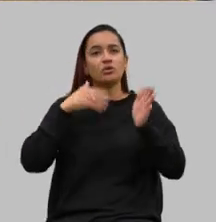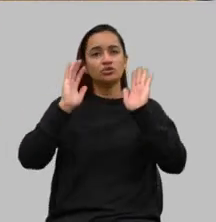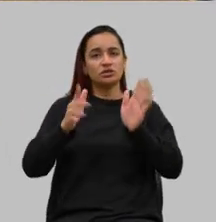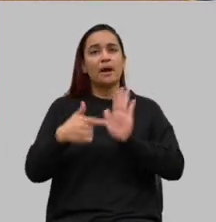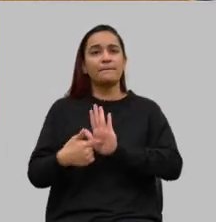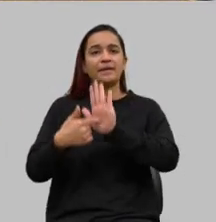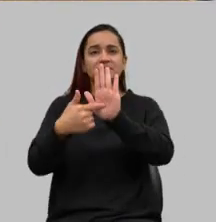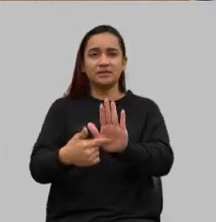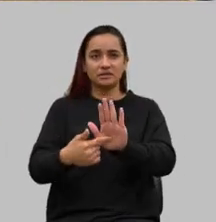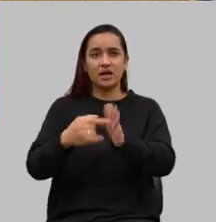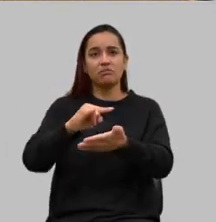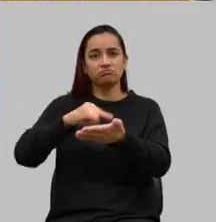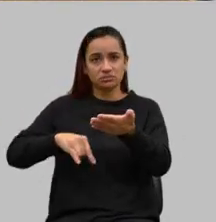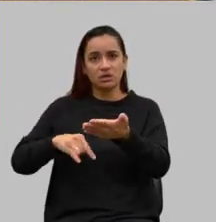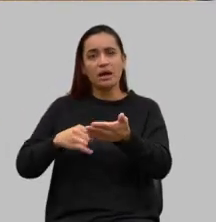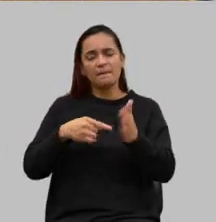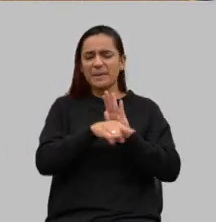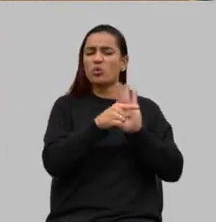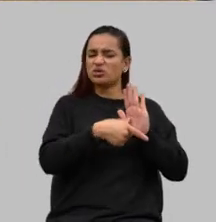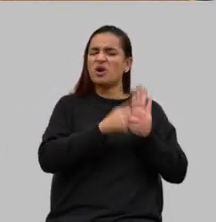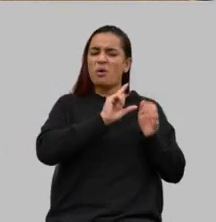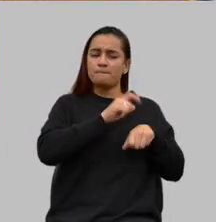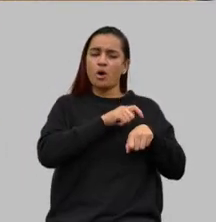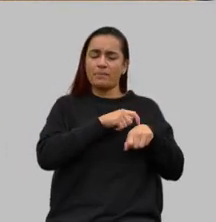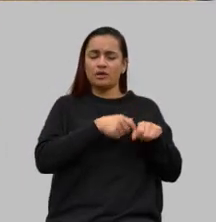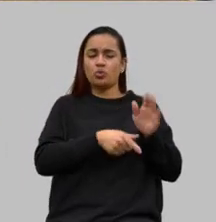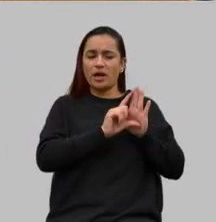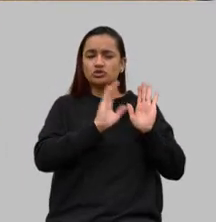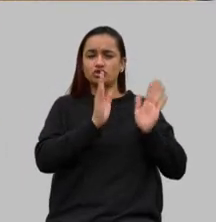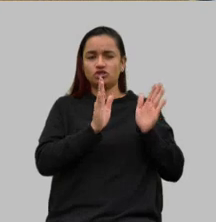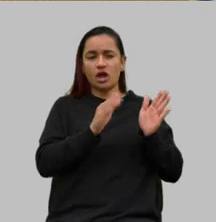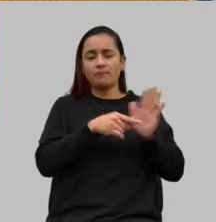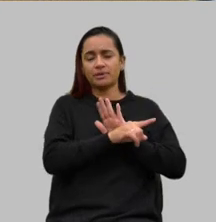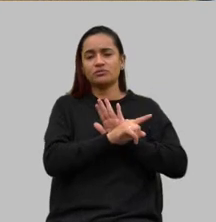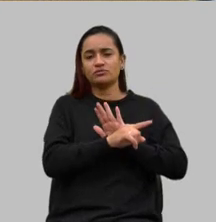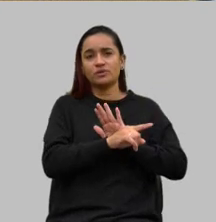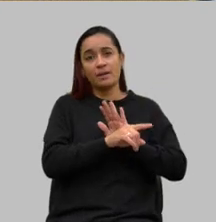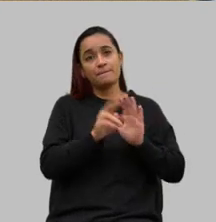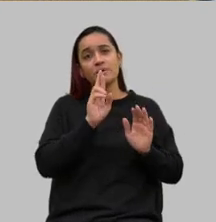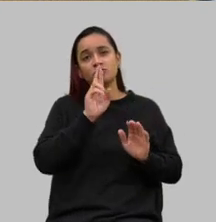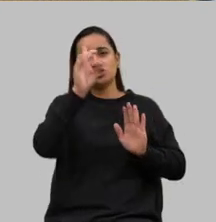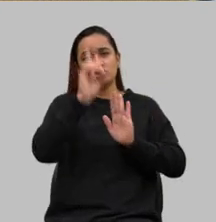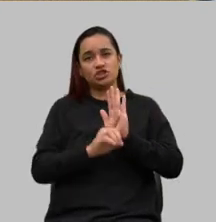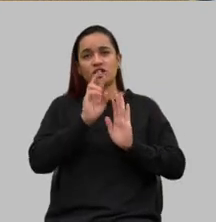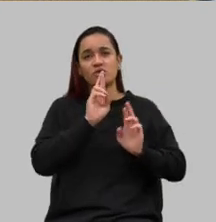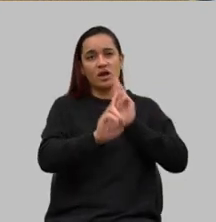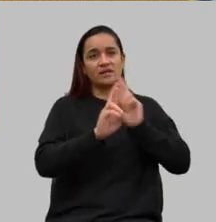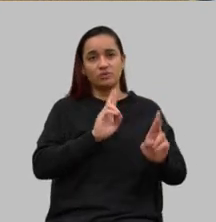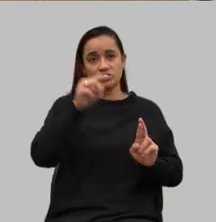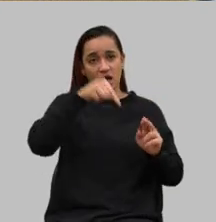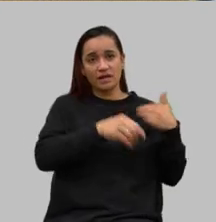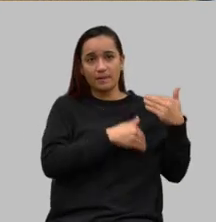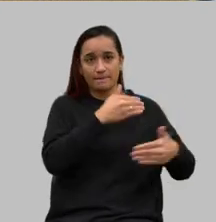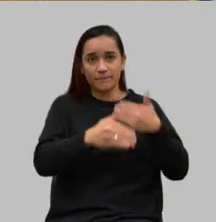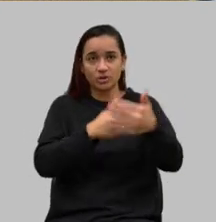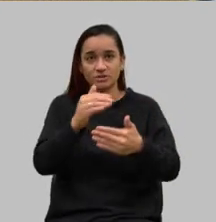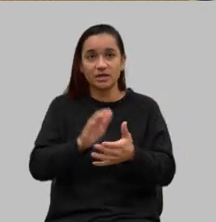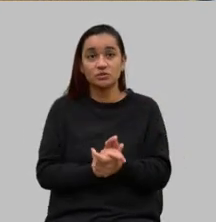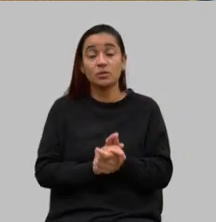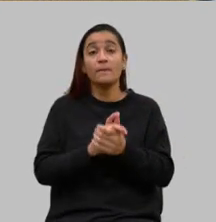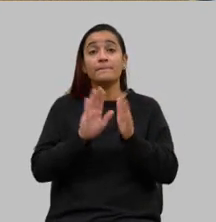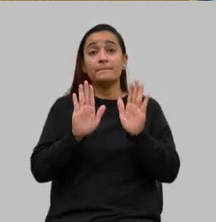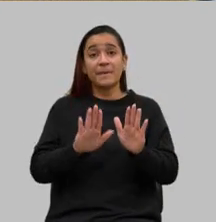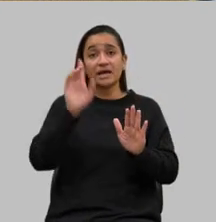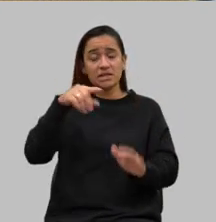a pergunta era no momento anterior era o meu direito de tréplica né aqui nesse processo mas eh